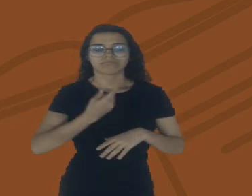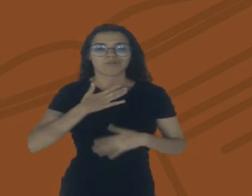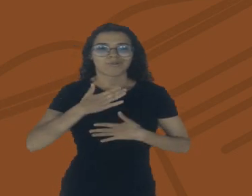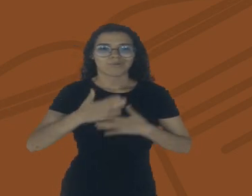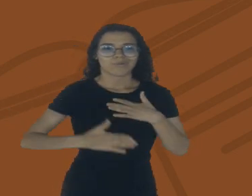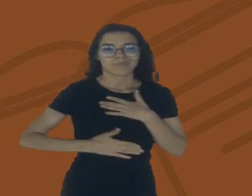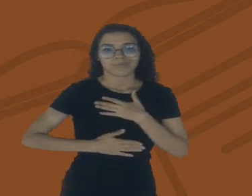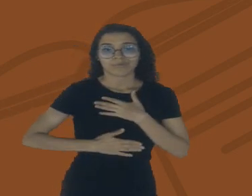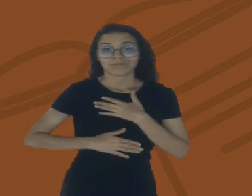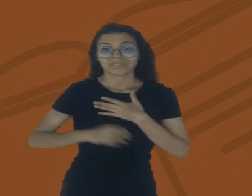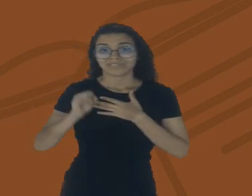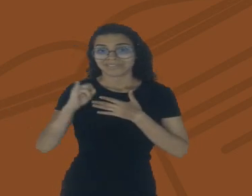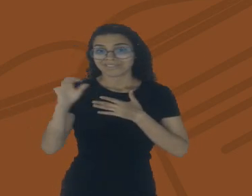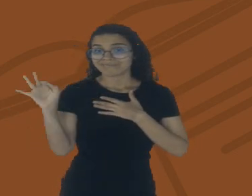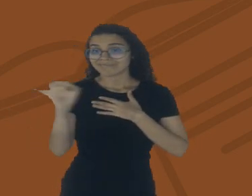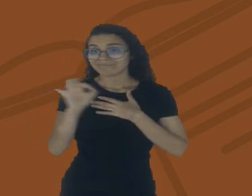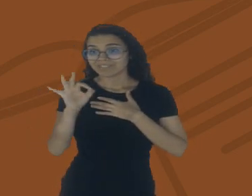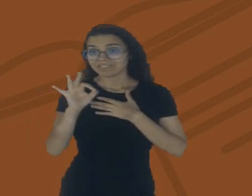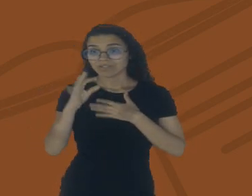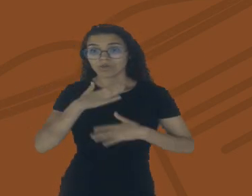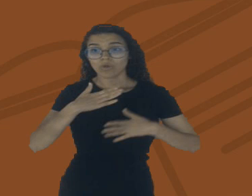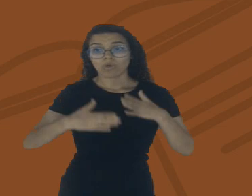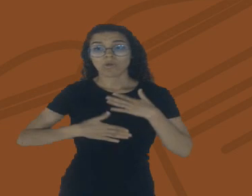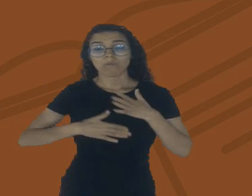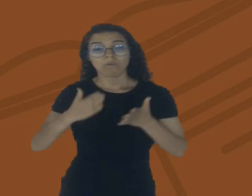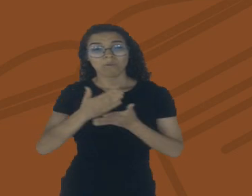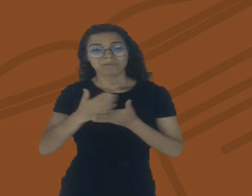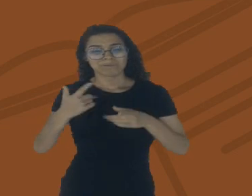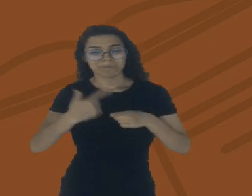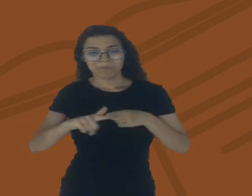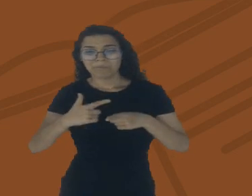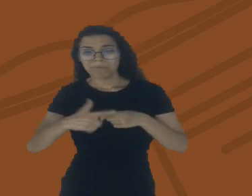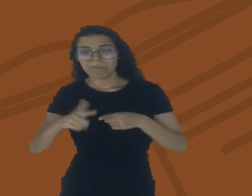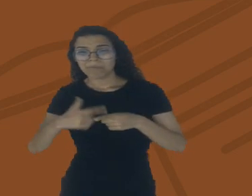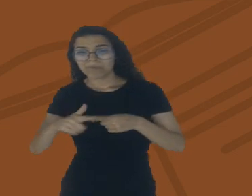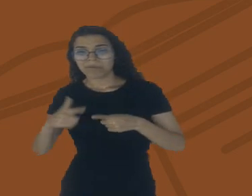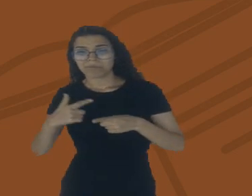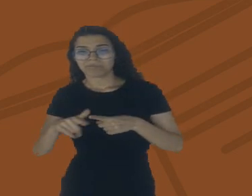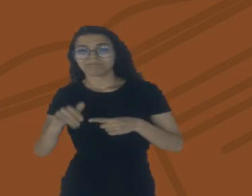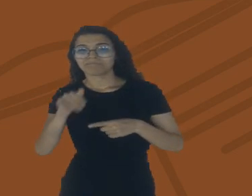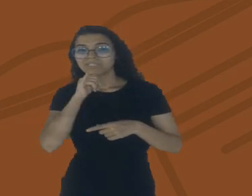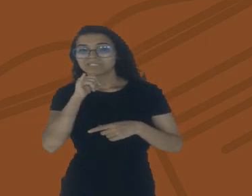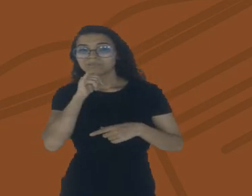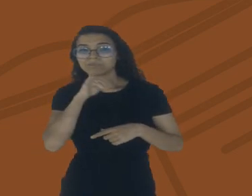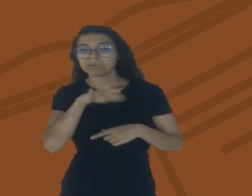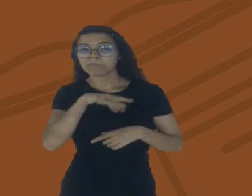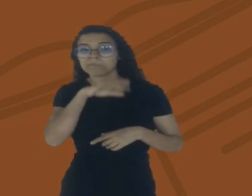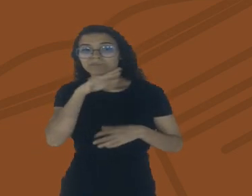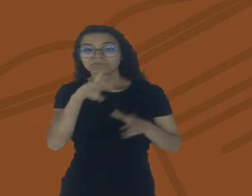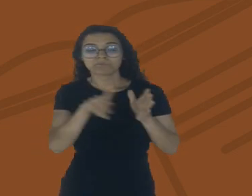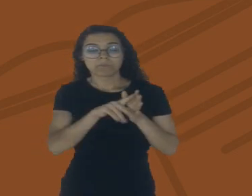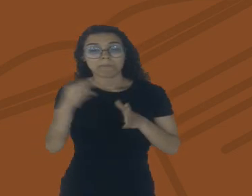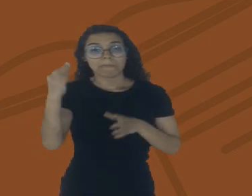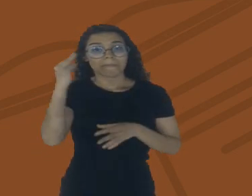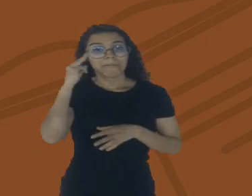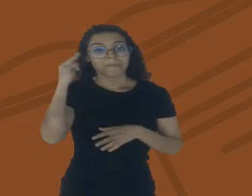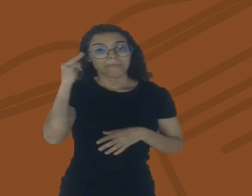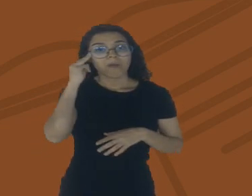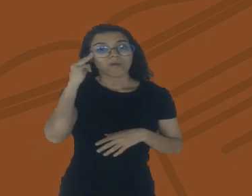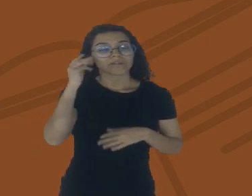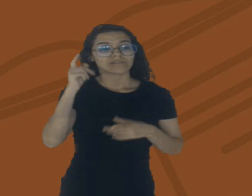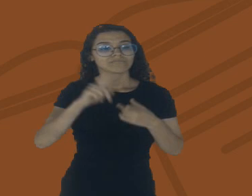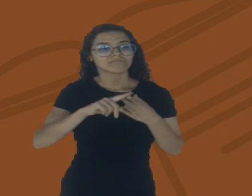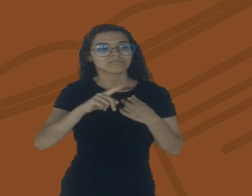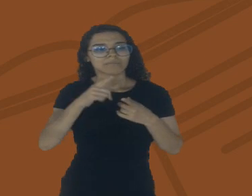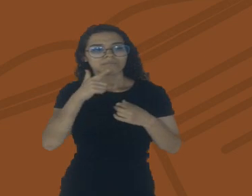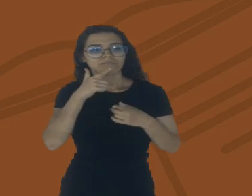Sem ele, nosso organismo passaria a apresentar problemas graves, como prejuízos na capacidade de memorização, cognição